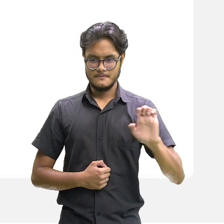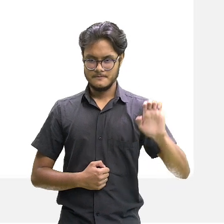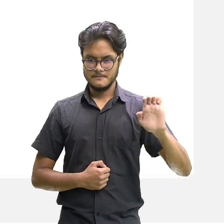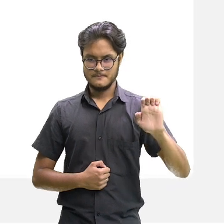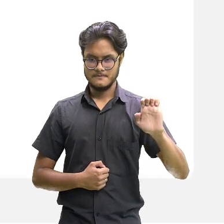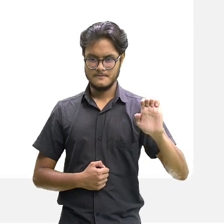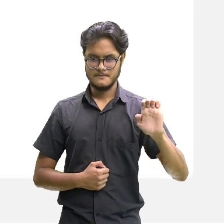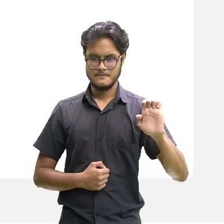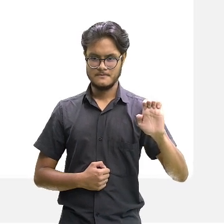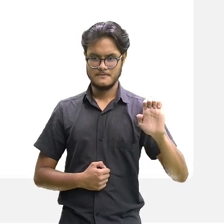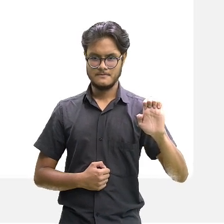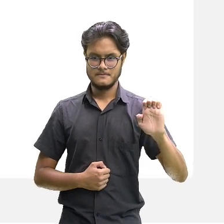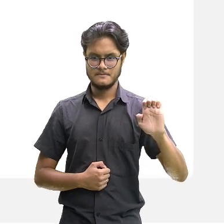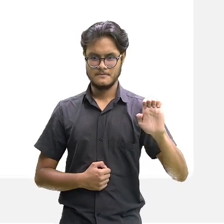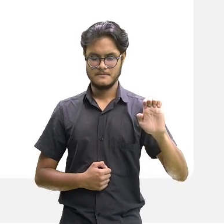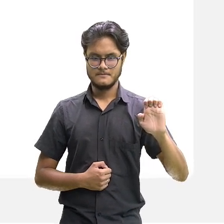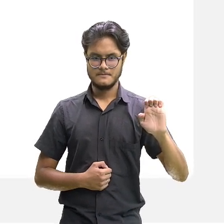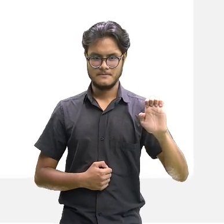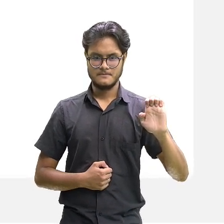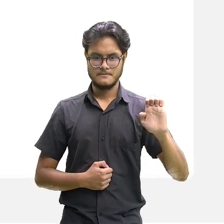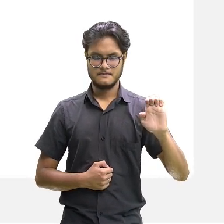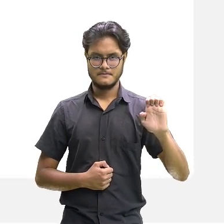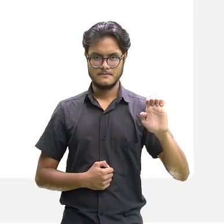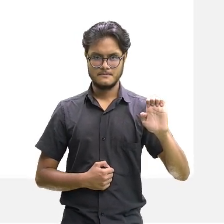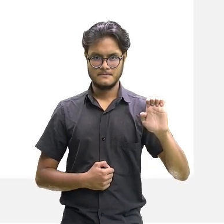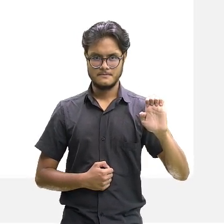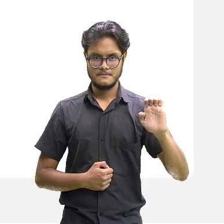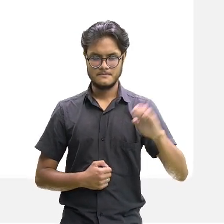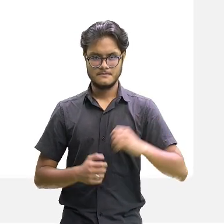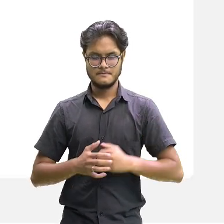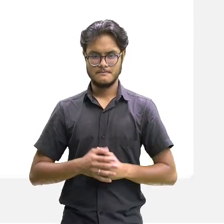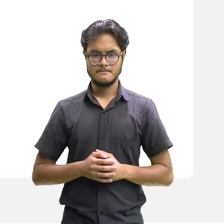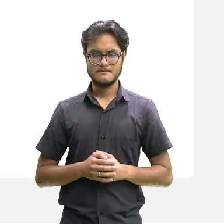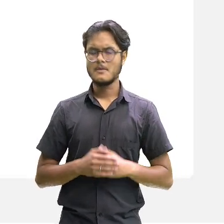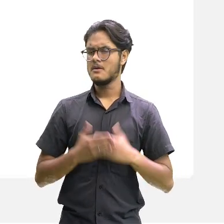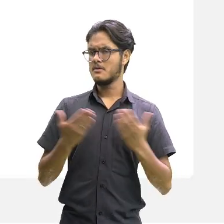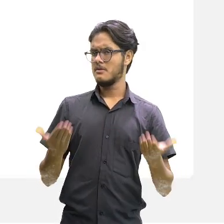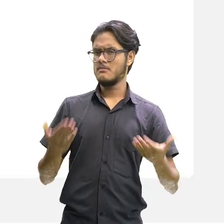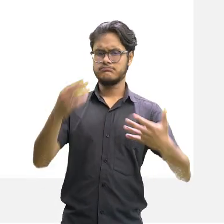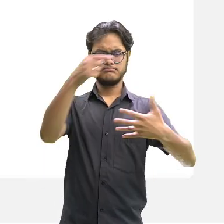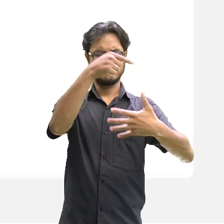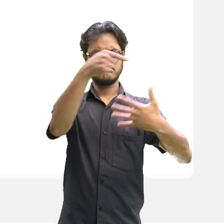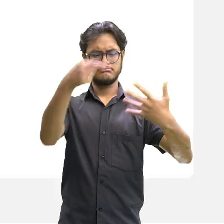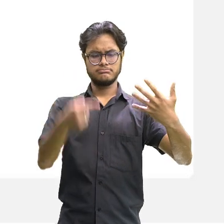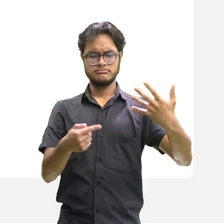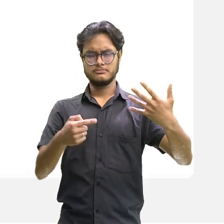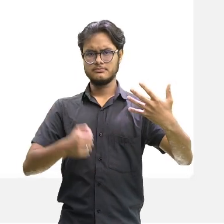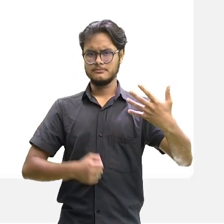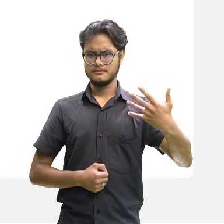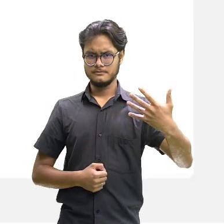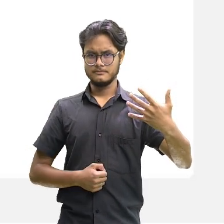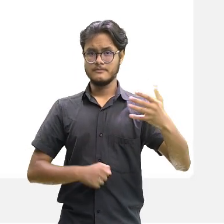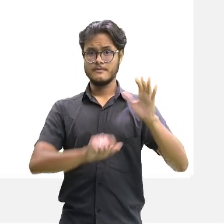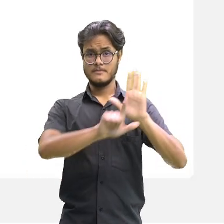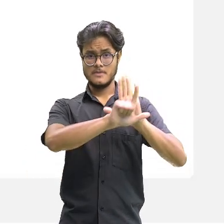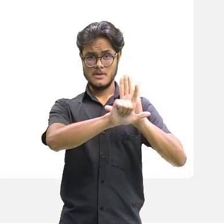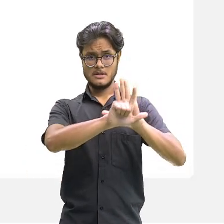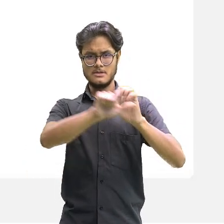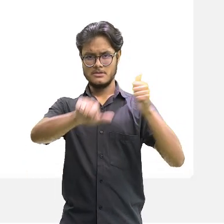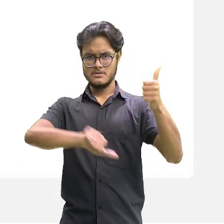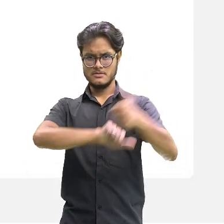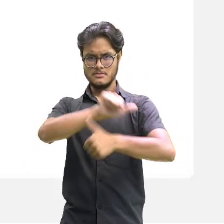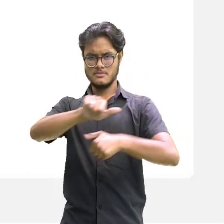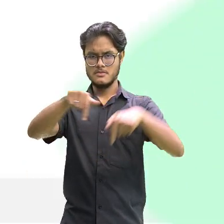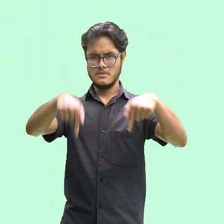E, toda a matéria é composta por átomo. Qual dessas pode explicar aí, pessoal, a lei de Lavoisier baseado